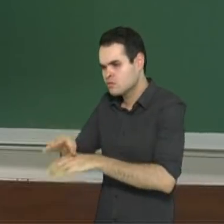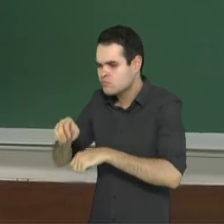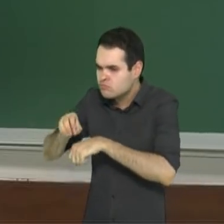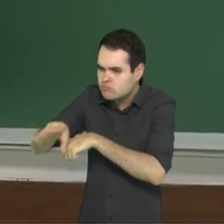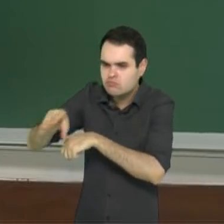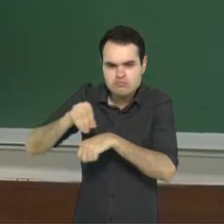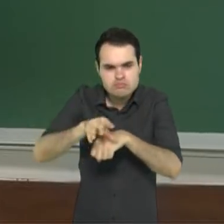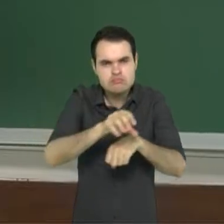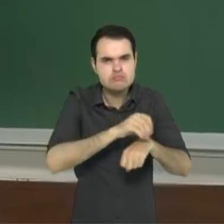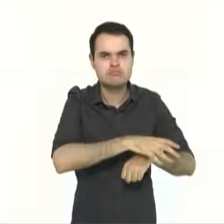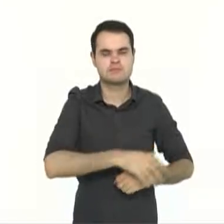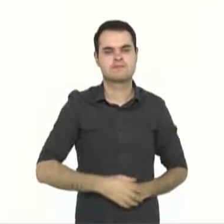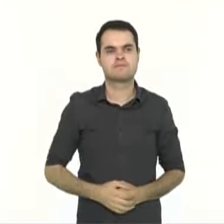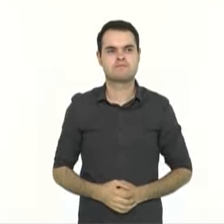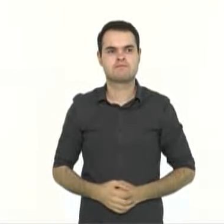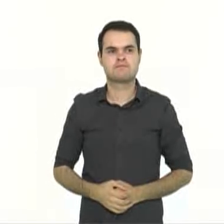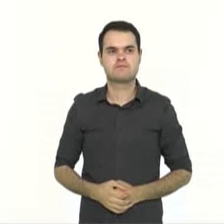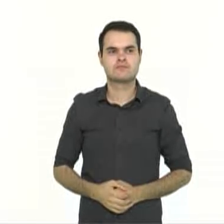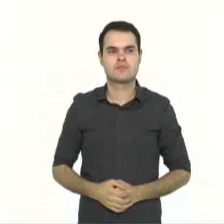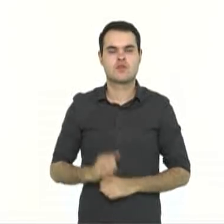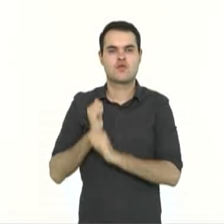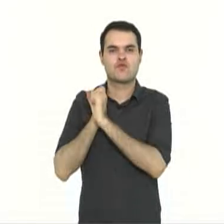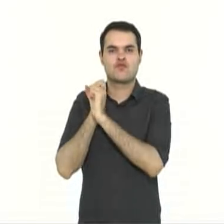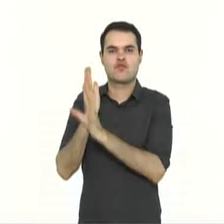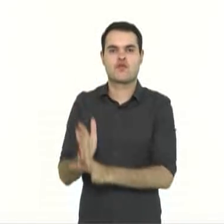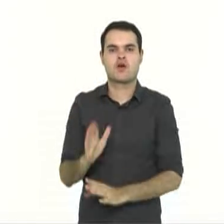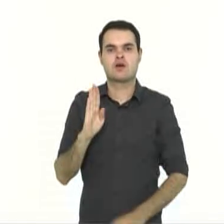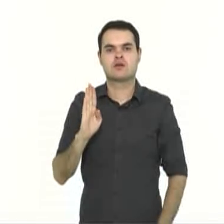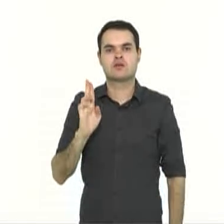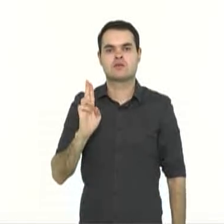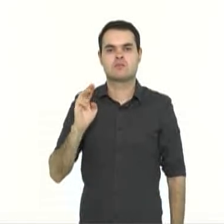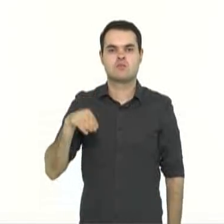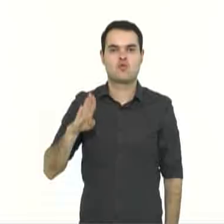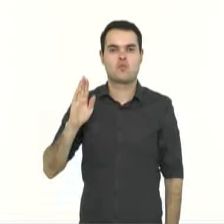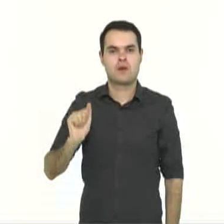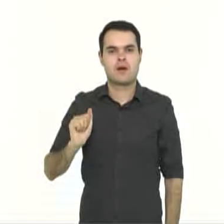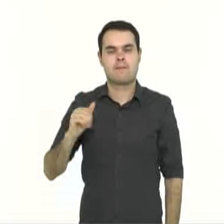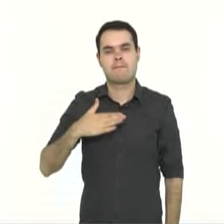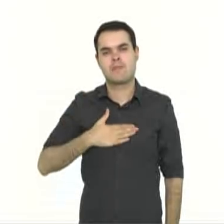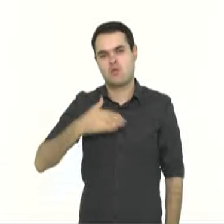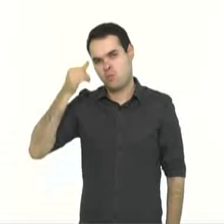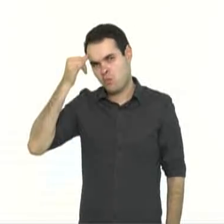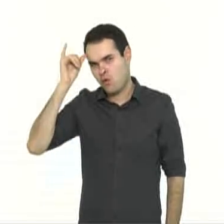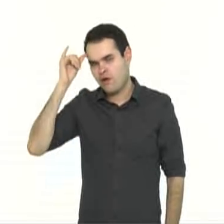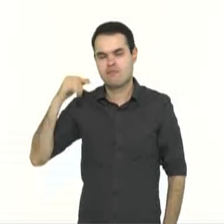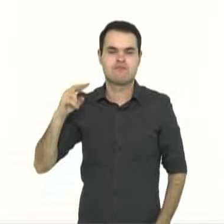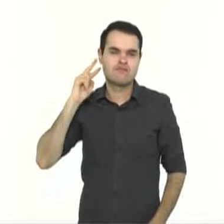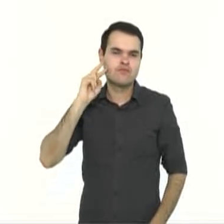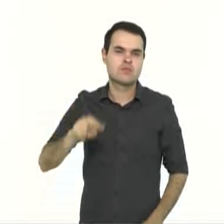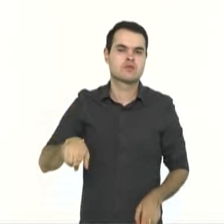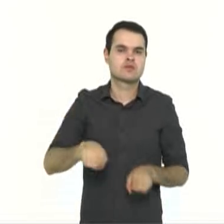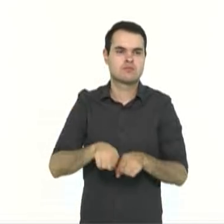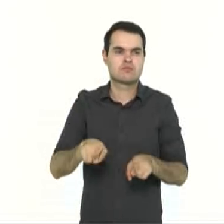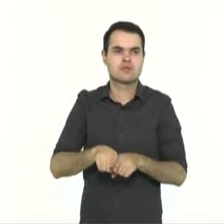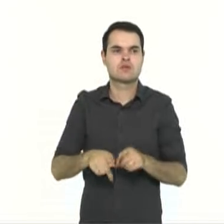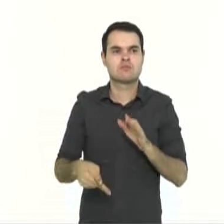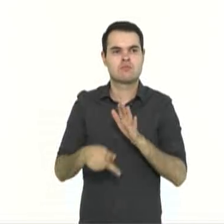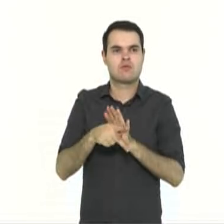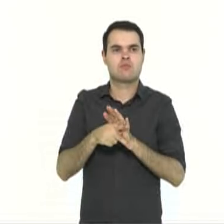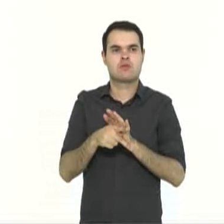próximo. O folclore, o Bumba Meu Boi lindo que nós vimos no começo dessa aula, o canto